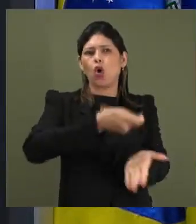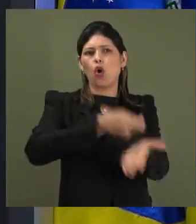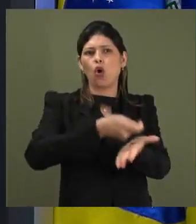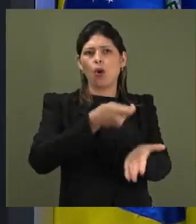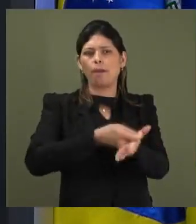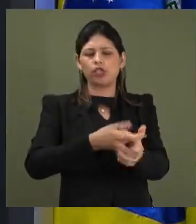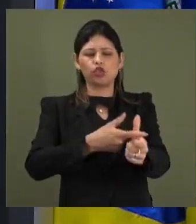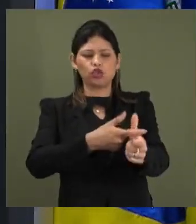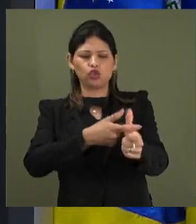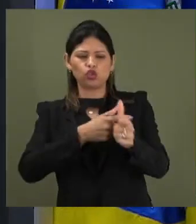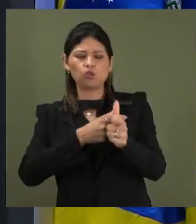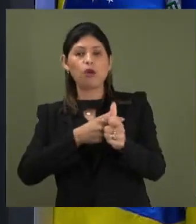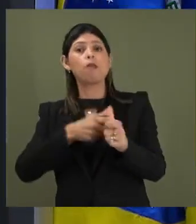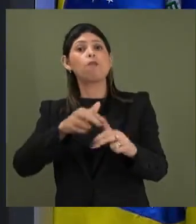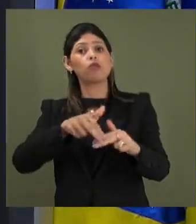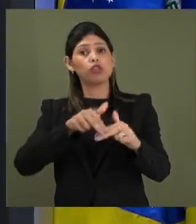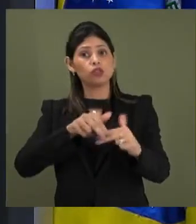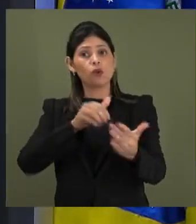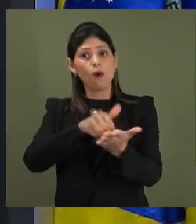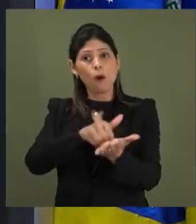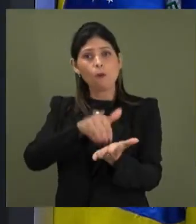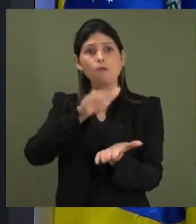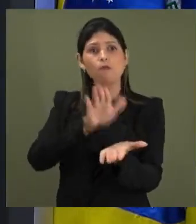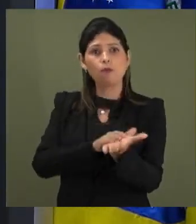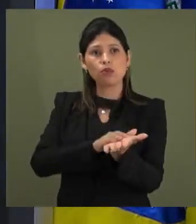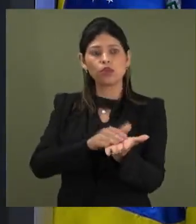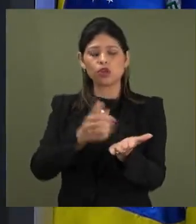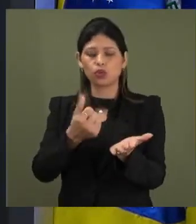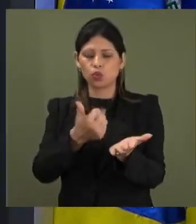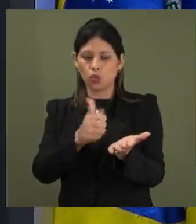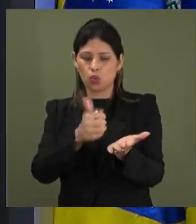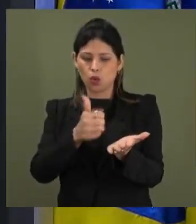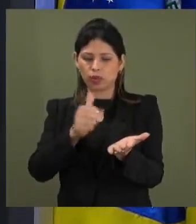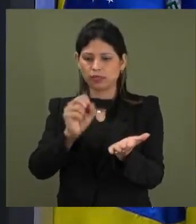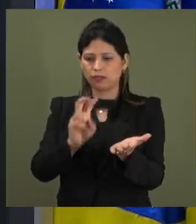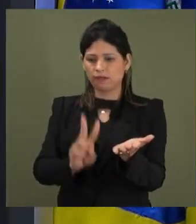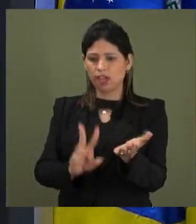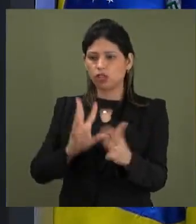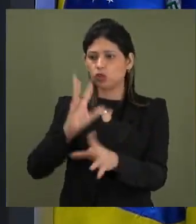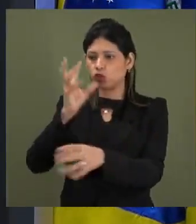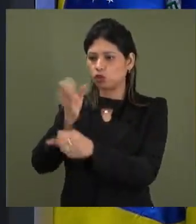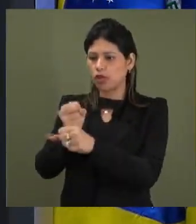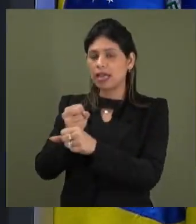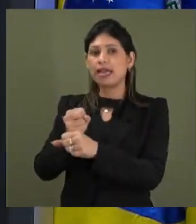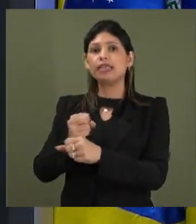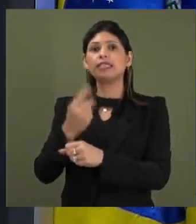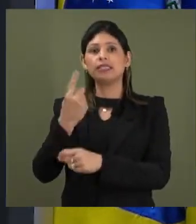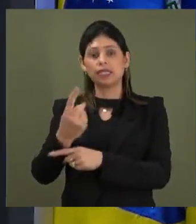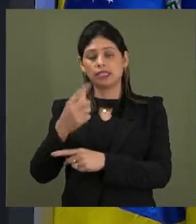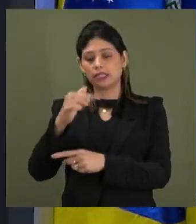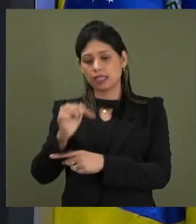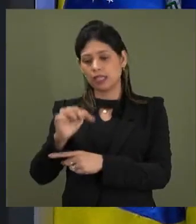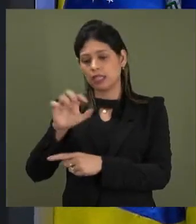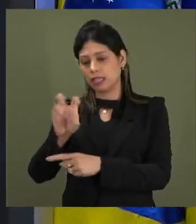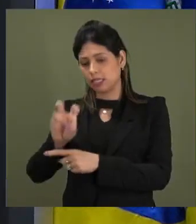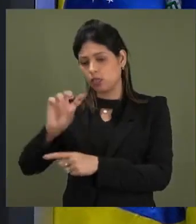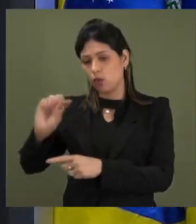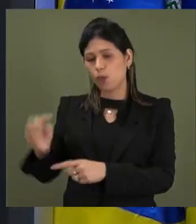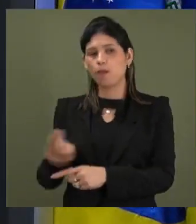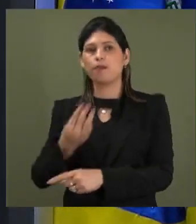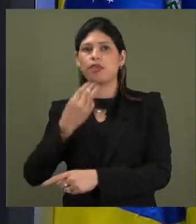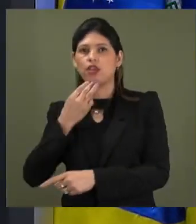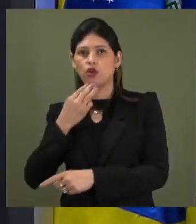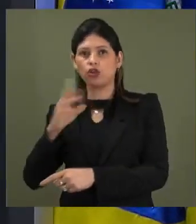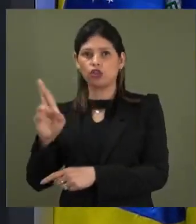multada 11 vezes totalizando R 85 milhões de reais tudo isso nós